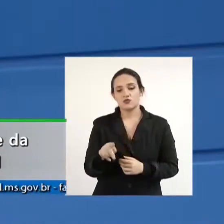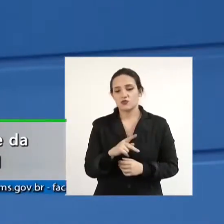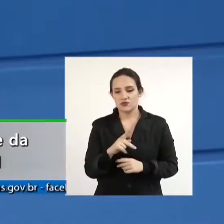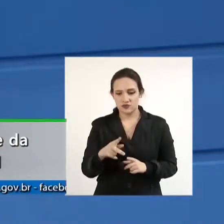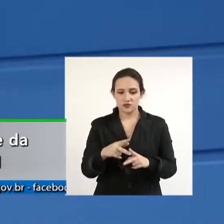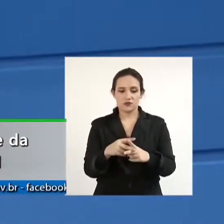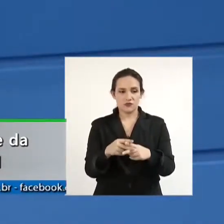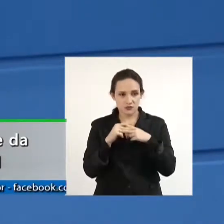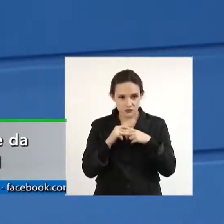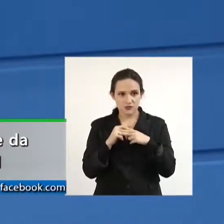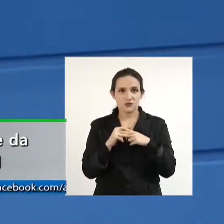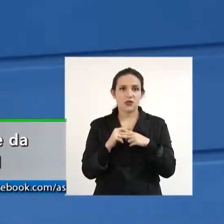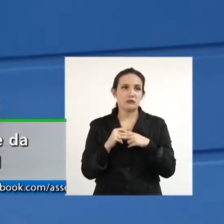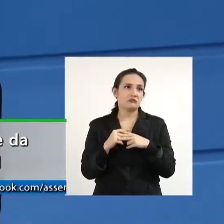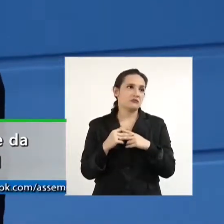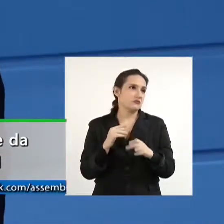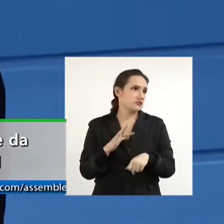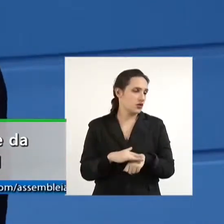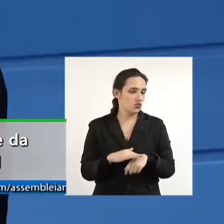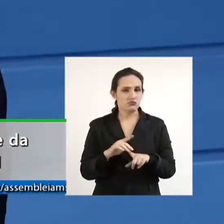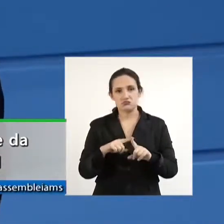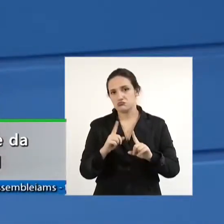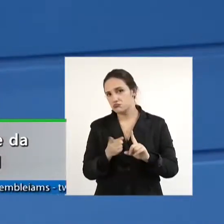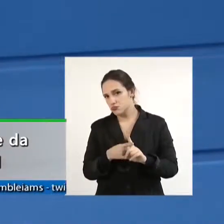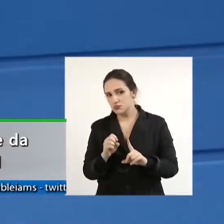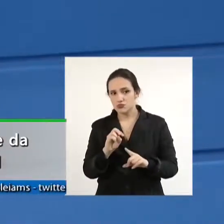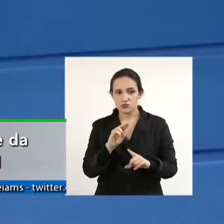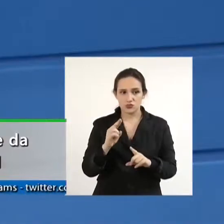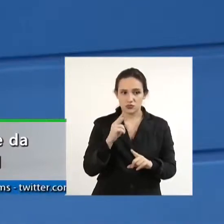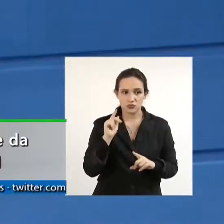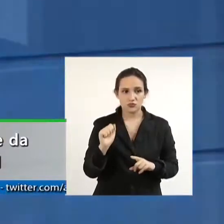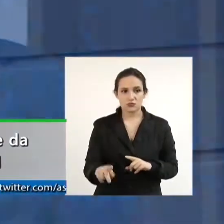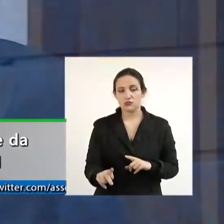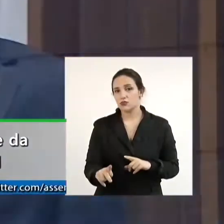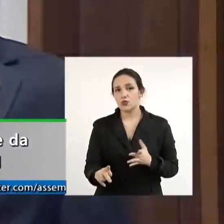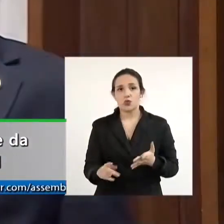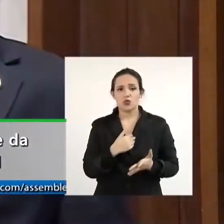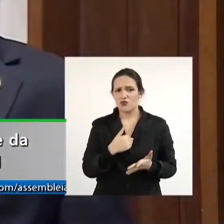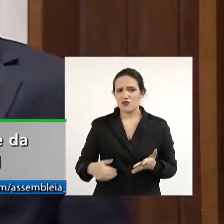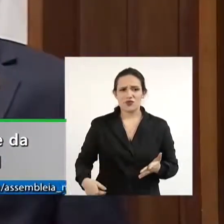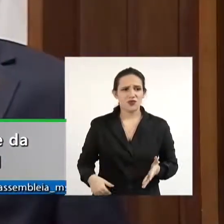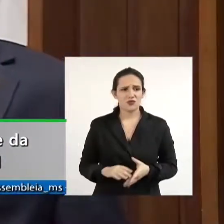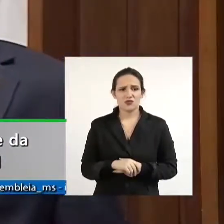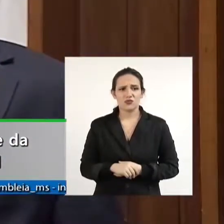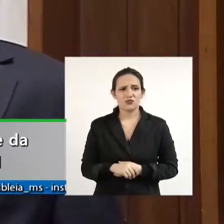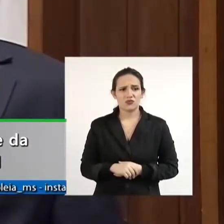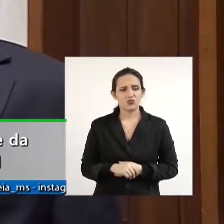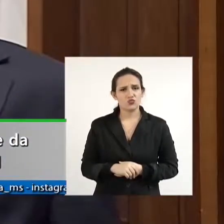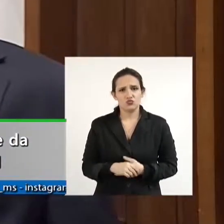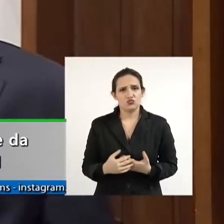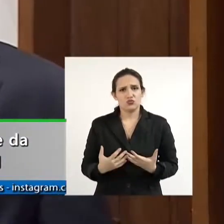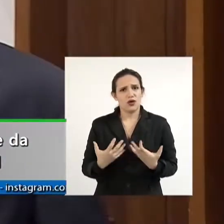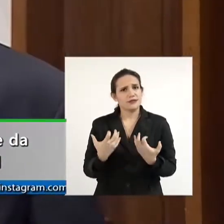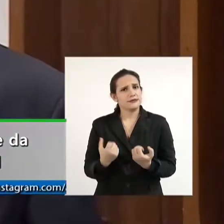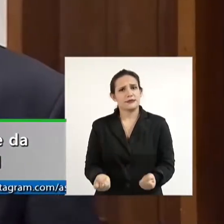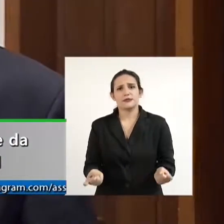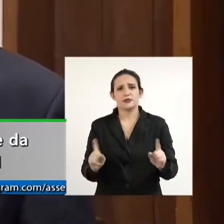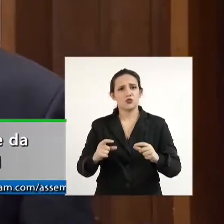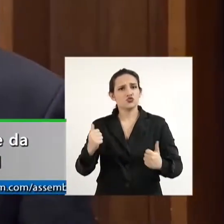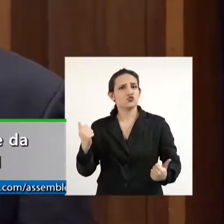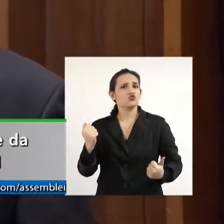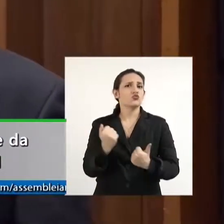licença saúde, ou ele se aposenta, o Estado não está permitindo hoje a substituição desse